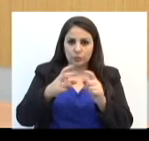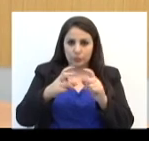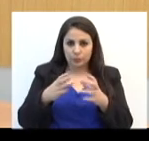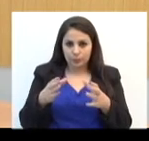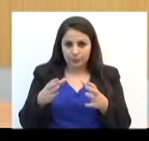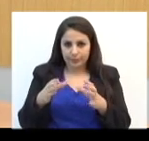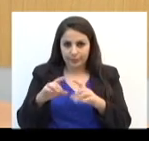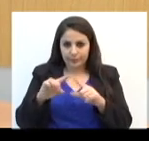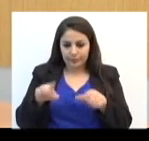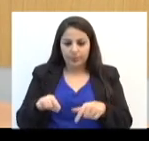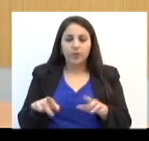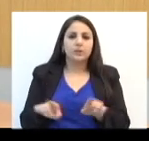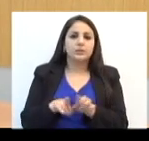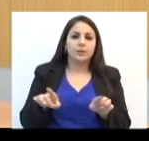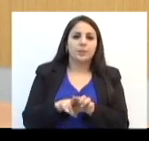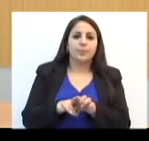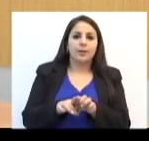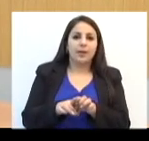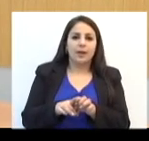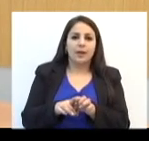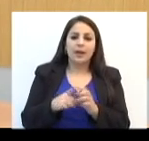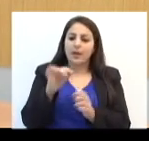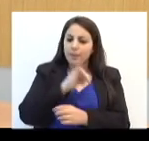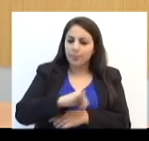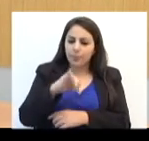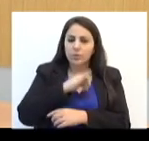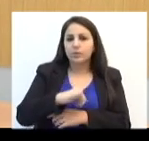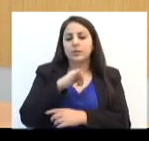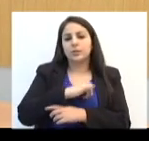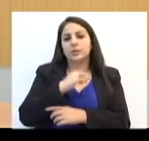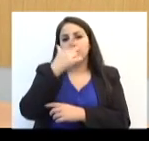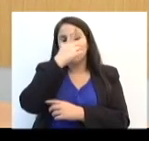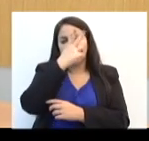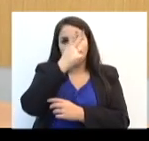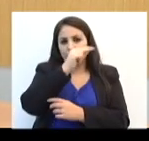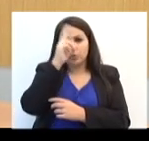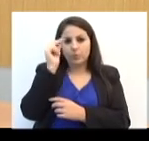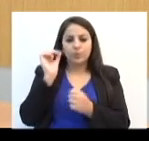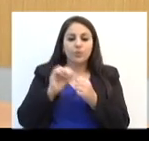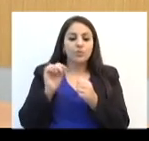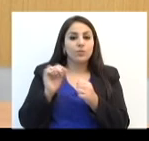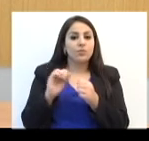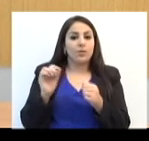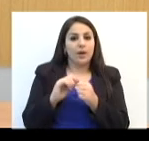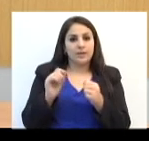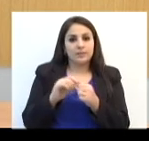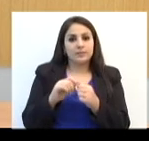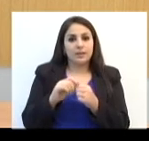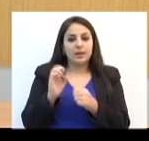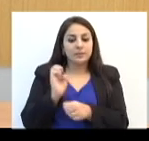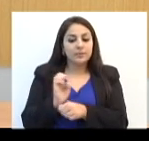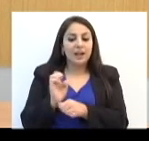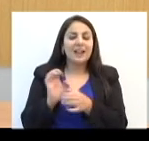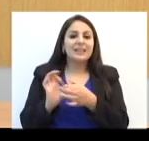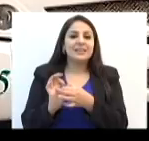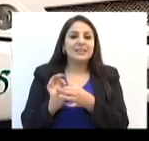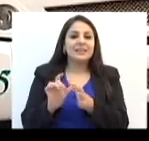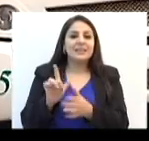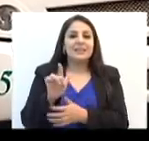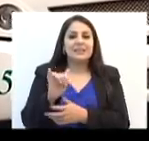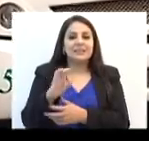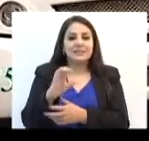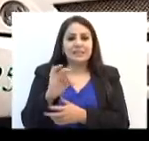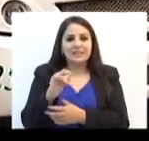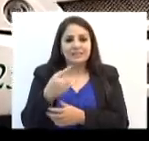A aprovação da matéria é fundamental para que o município realize a tão aguardada licitação.